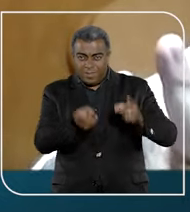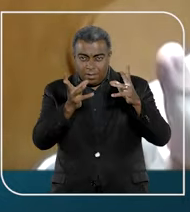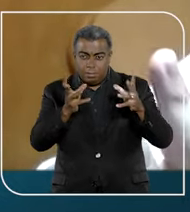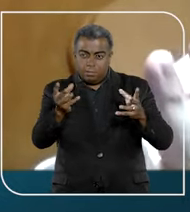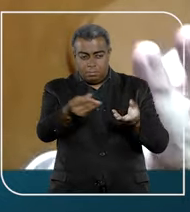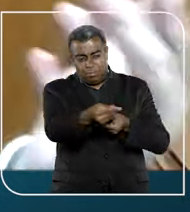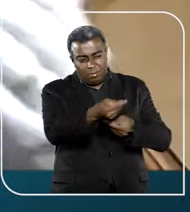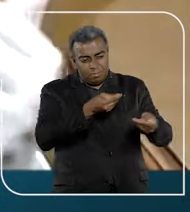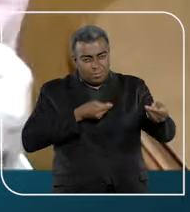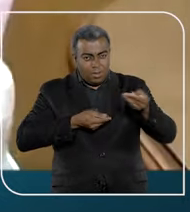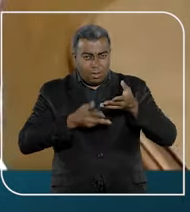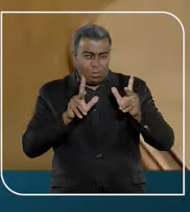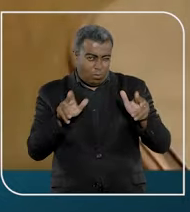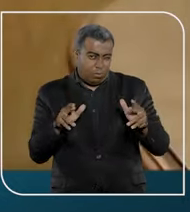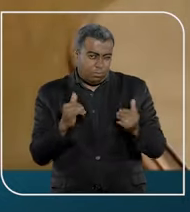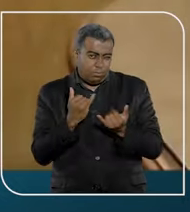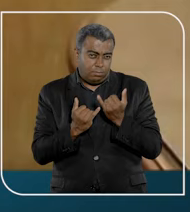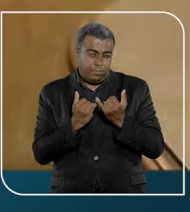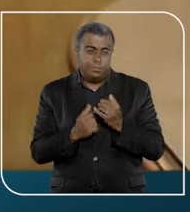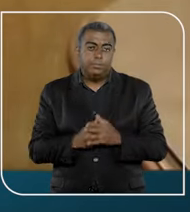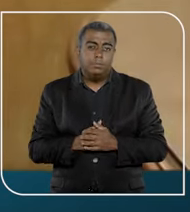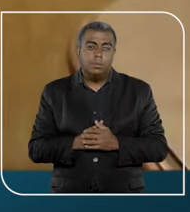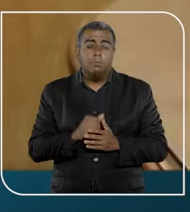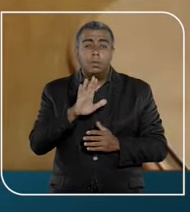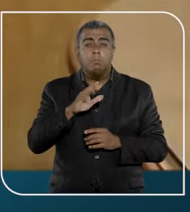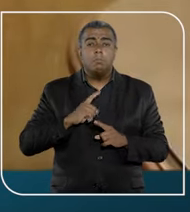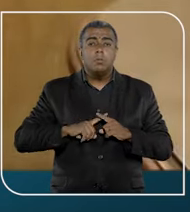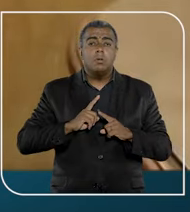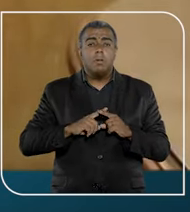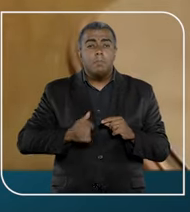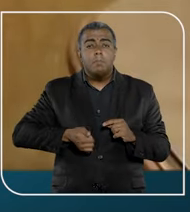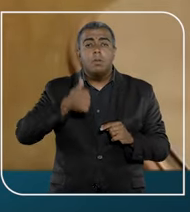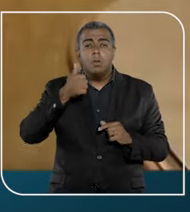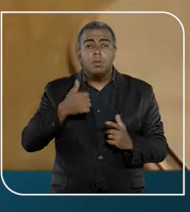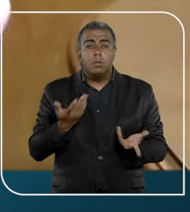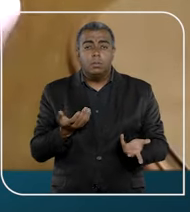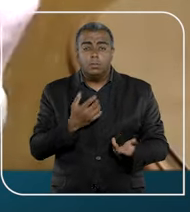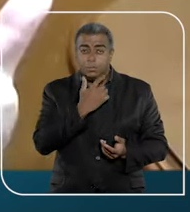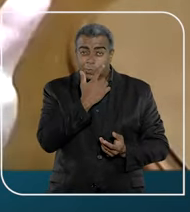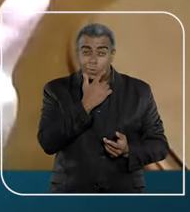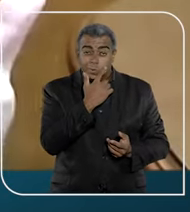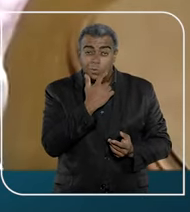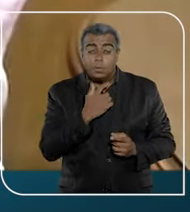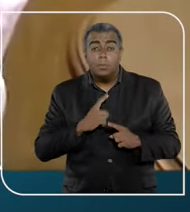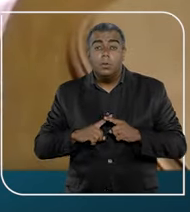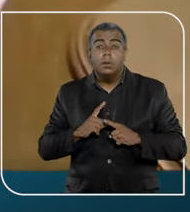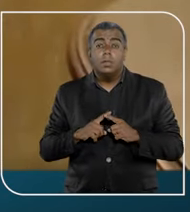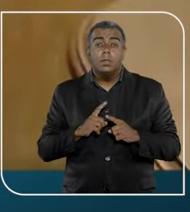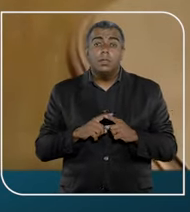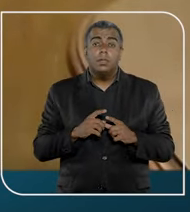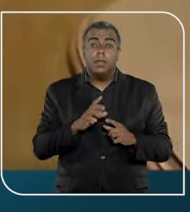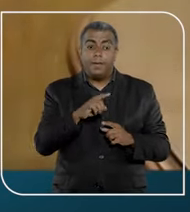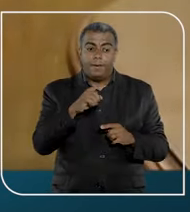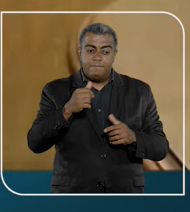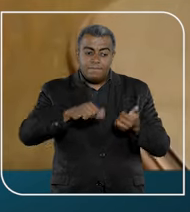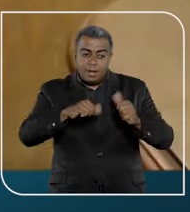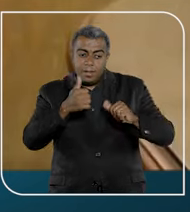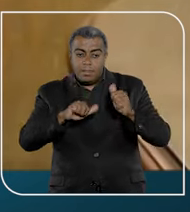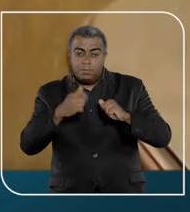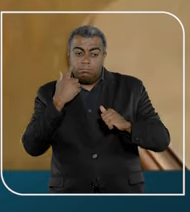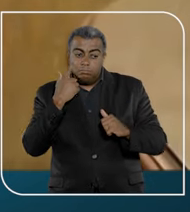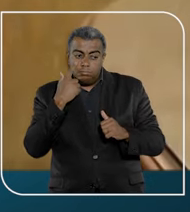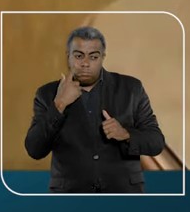sido penhorado. Por que que ela é mais vantajosa para o executado? Porque ela tem que ser feita pelo valor